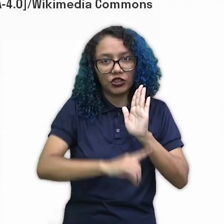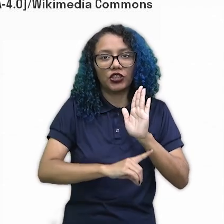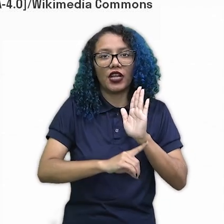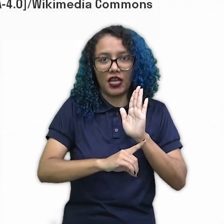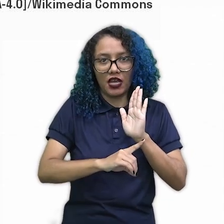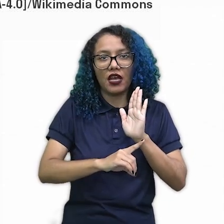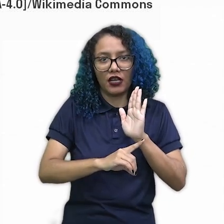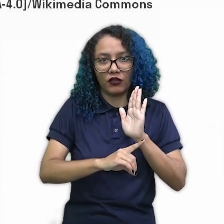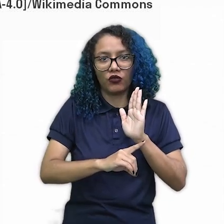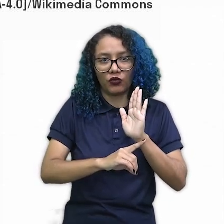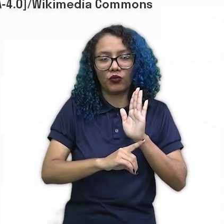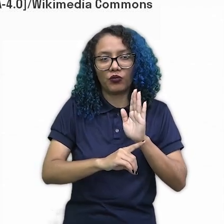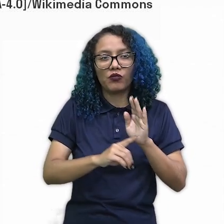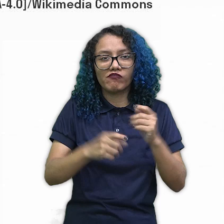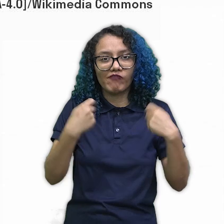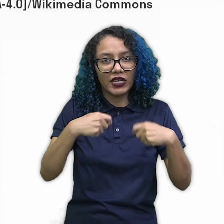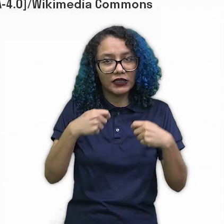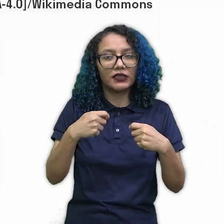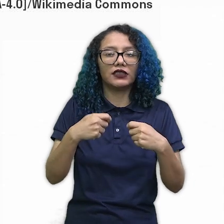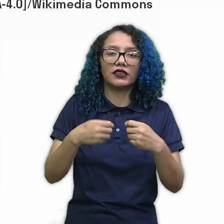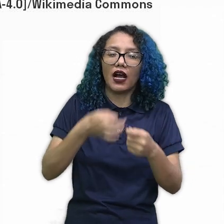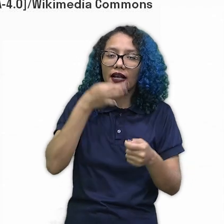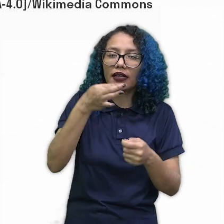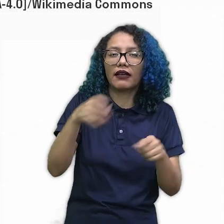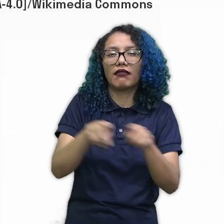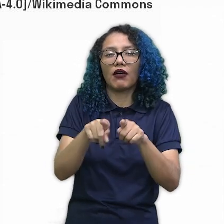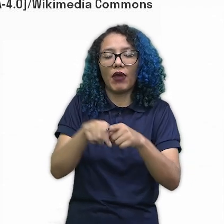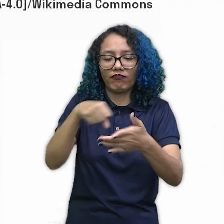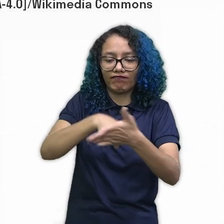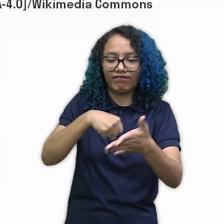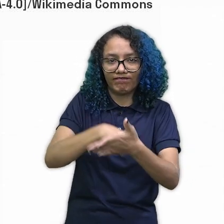isso. Criticar e combater as atitudes racistas.